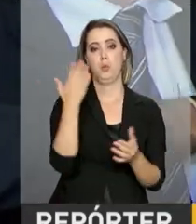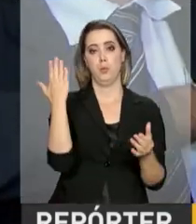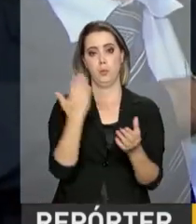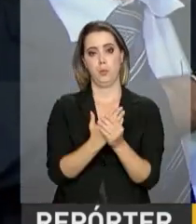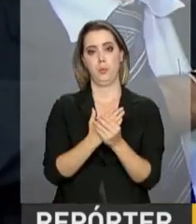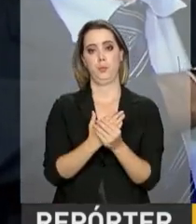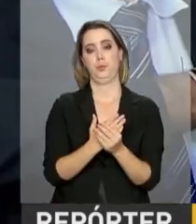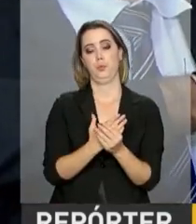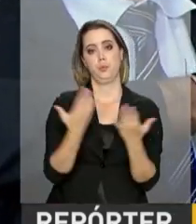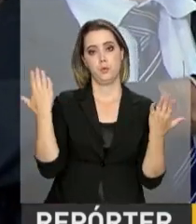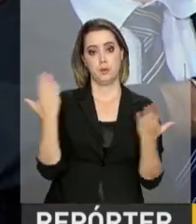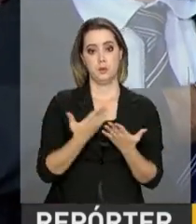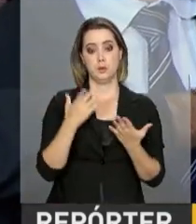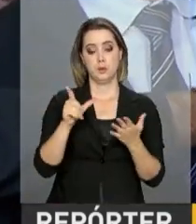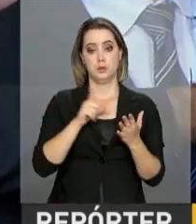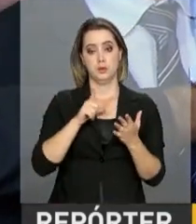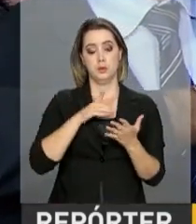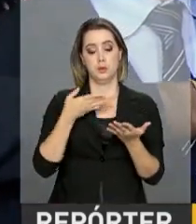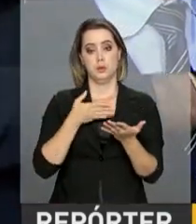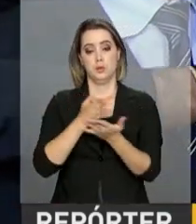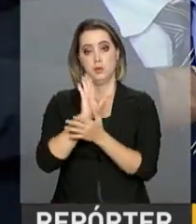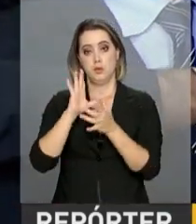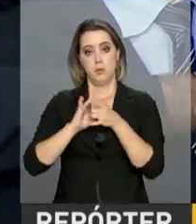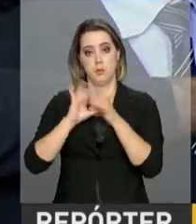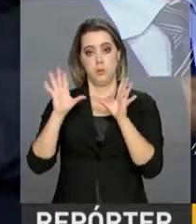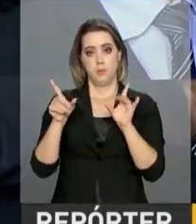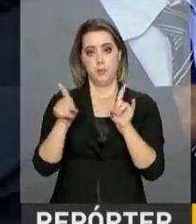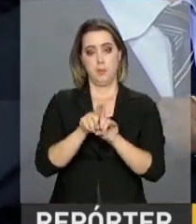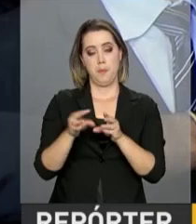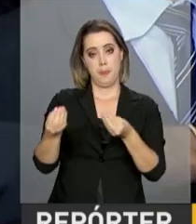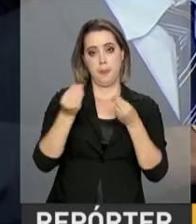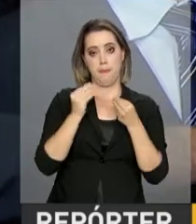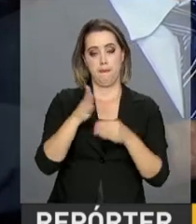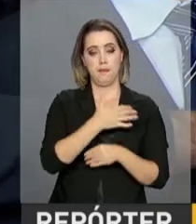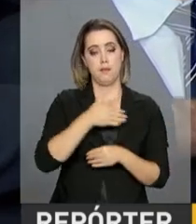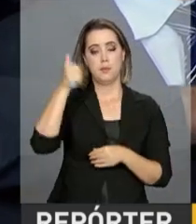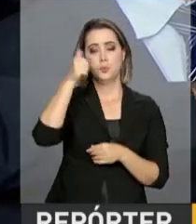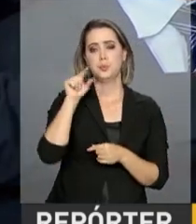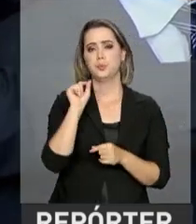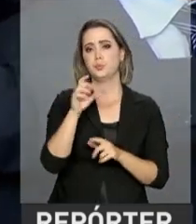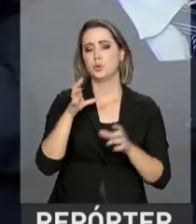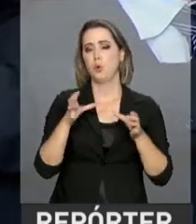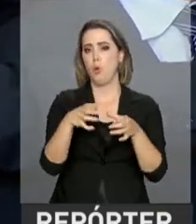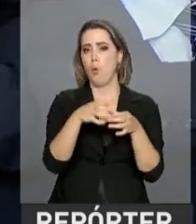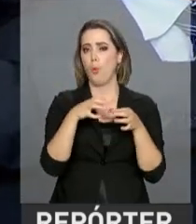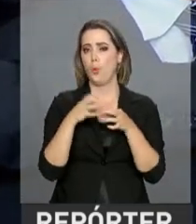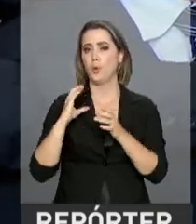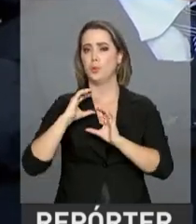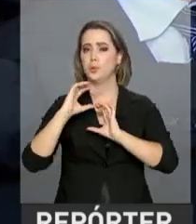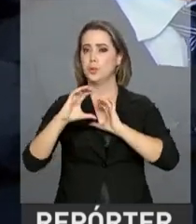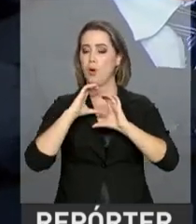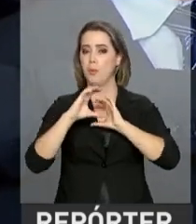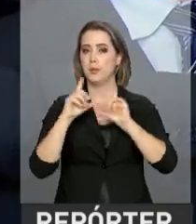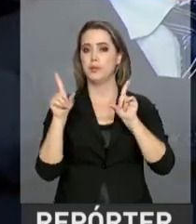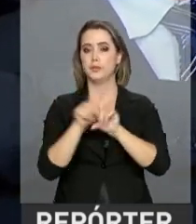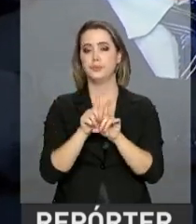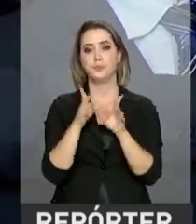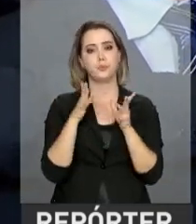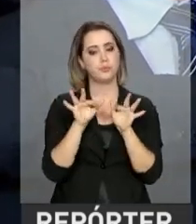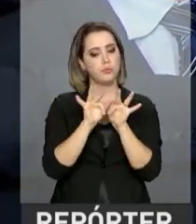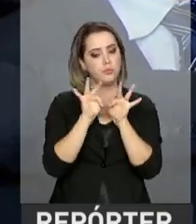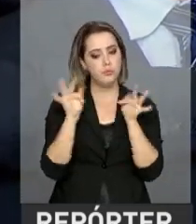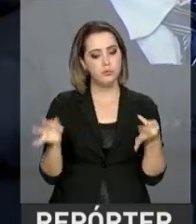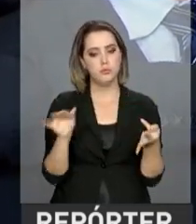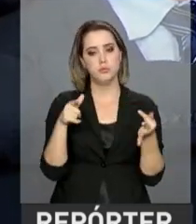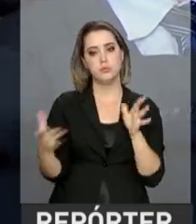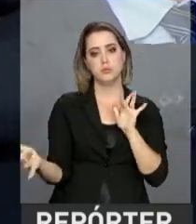especificados naquilo que hoje é sancionado. Vai trazer mais agilidade ao setor, vai torná-lo mais leve e está